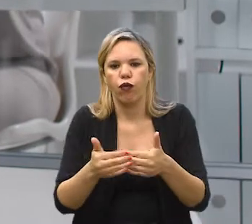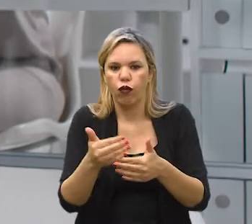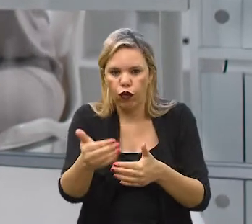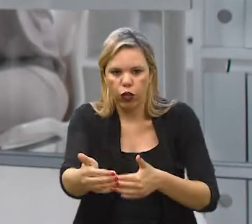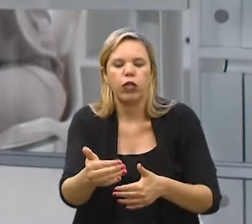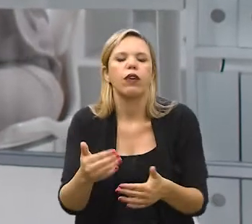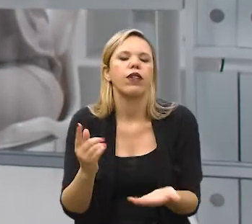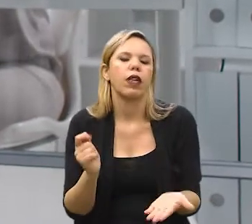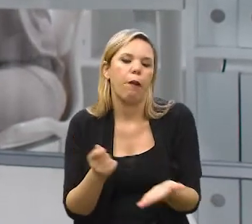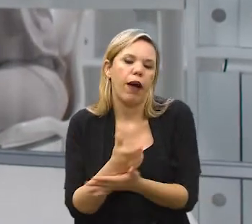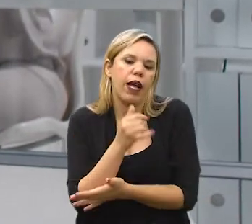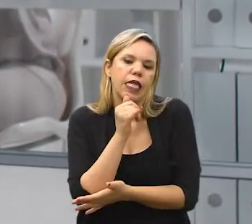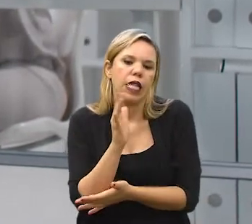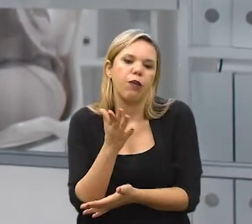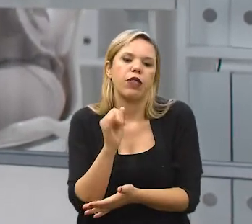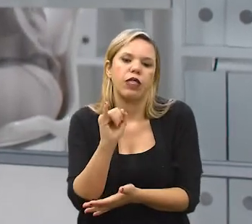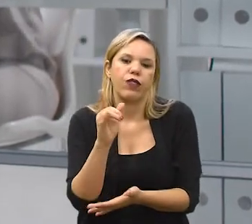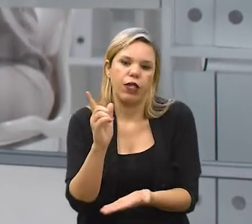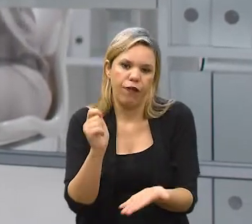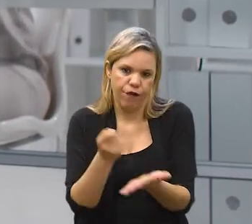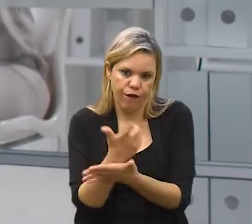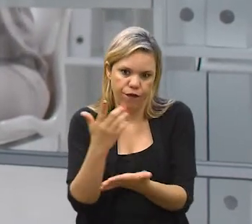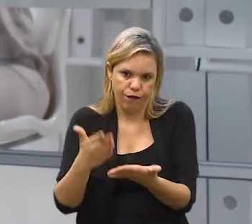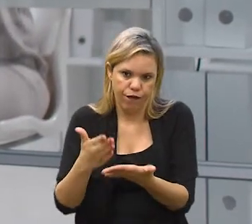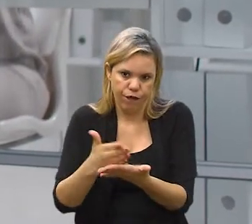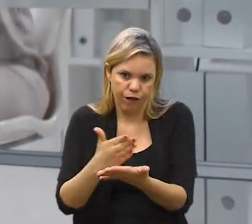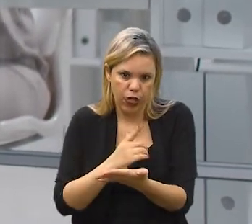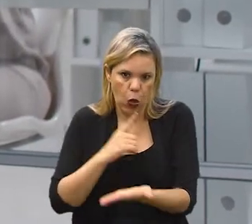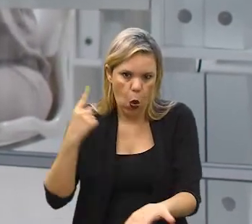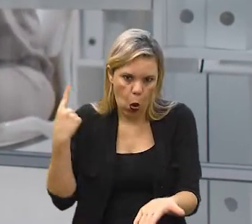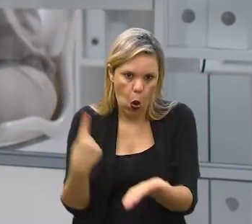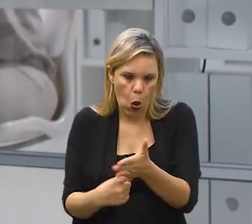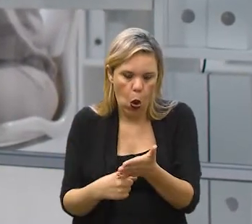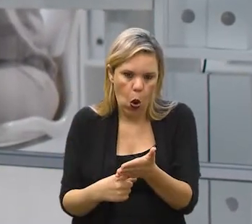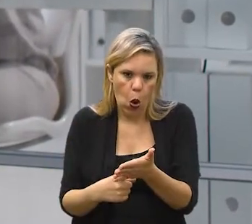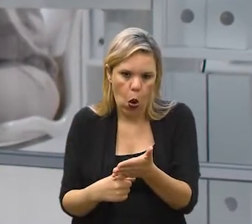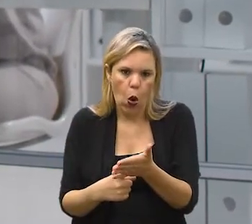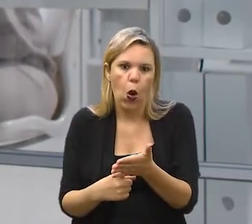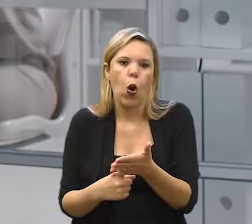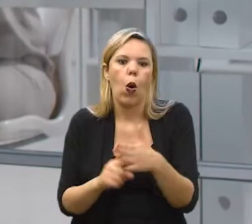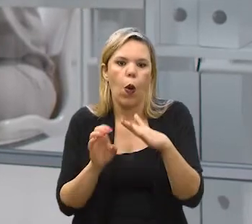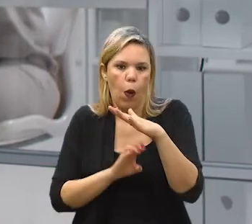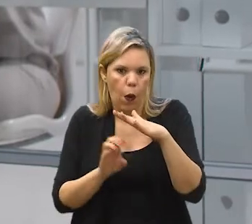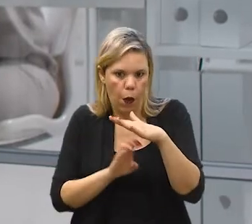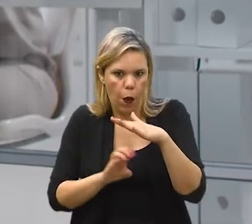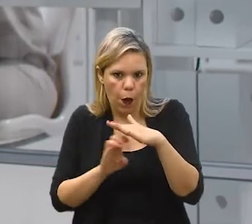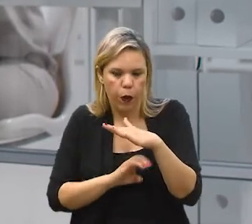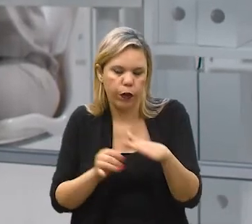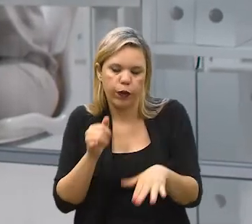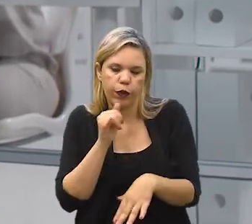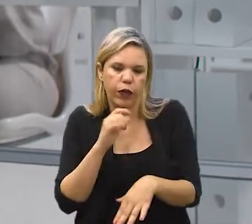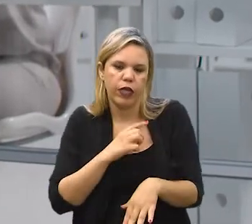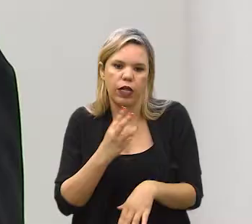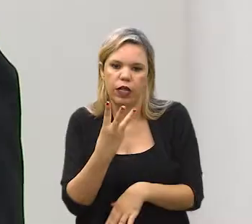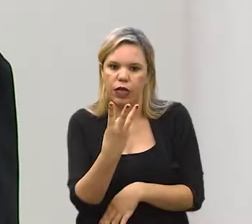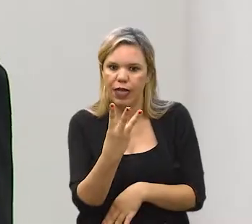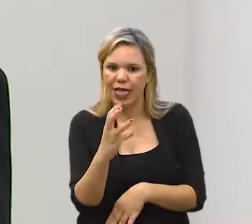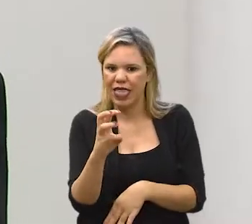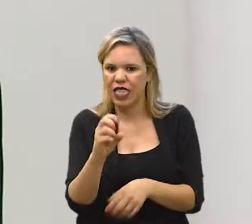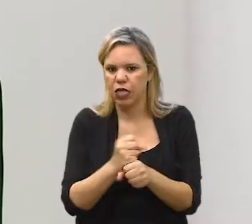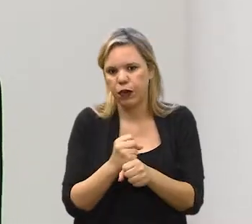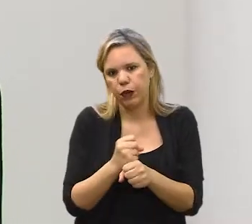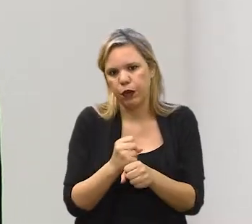frente. Porque você fazendo um financiamento, você vai ter um compromisso financeiro com a instituição de, por exemplo, 35